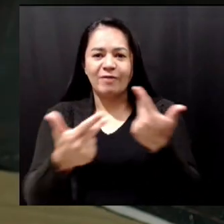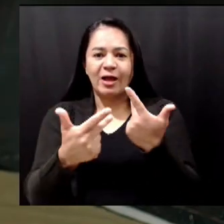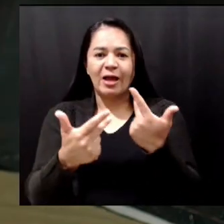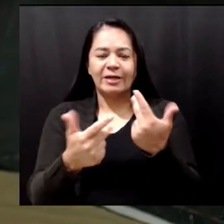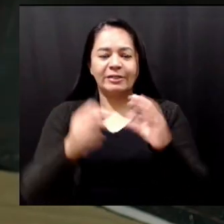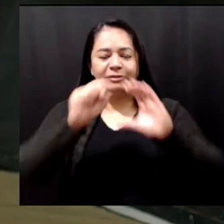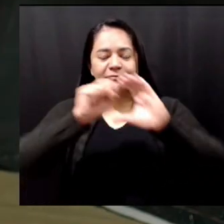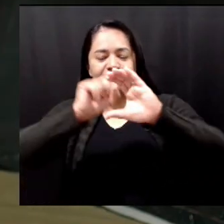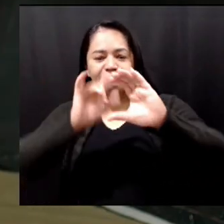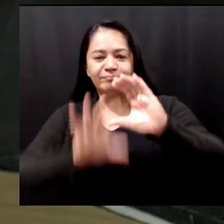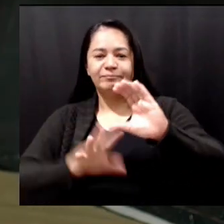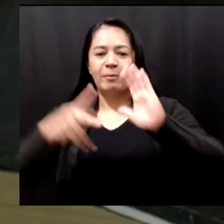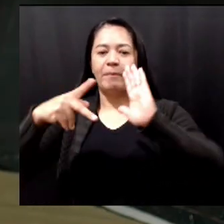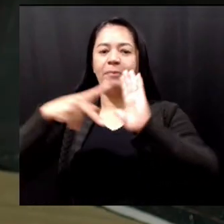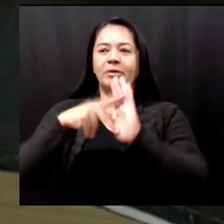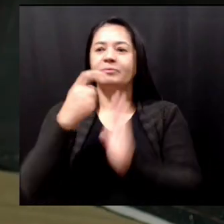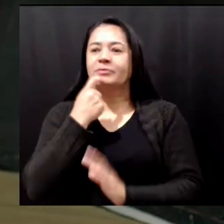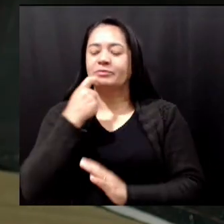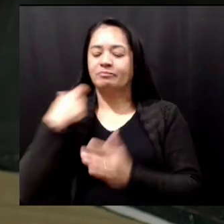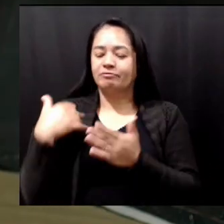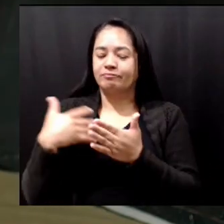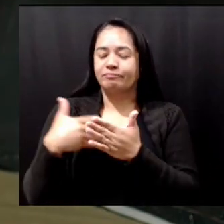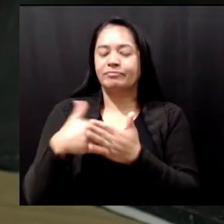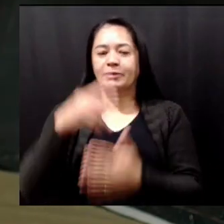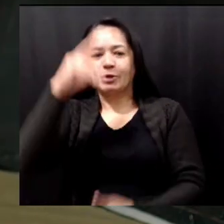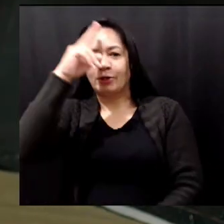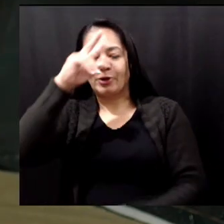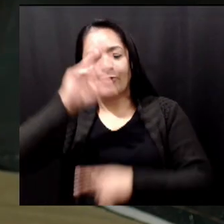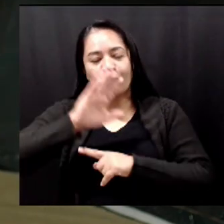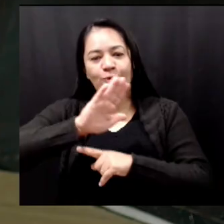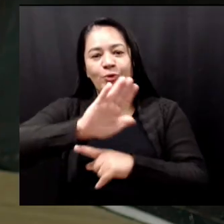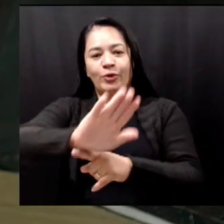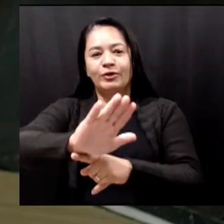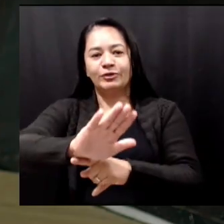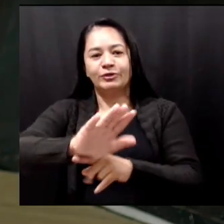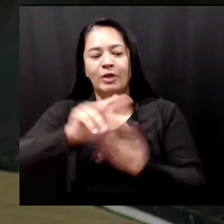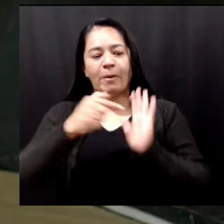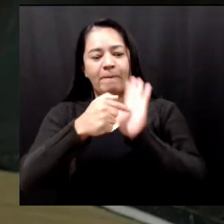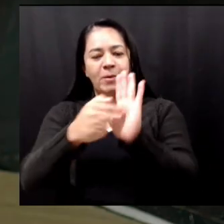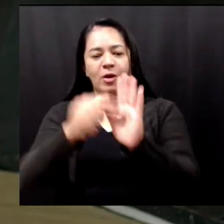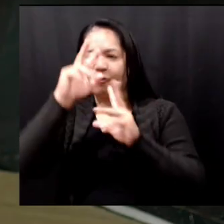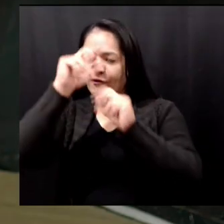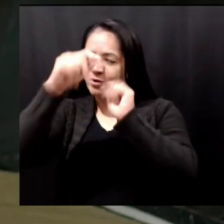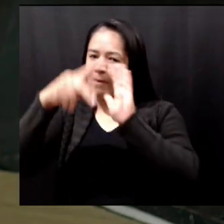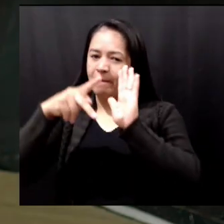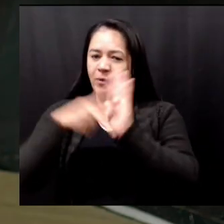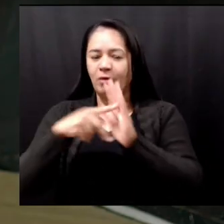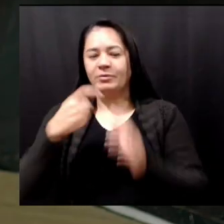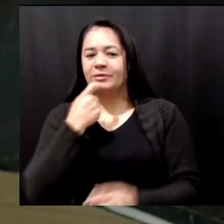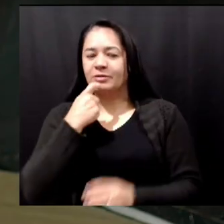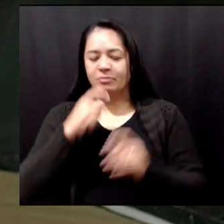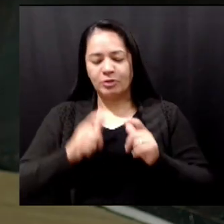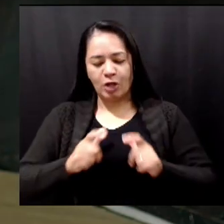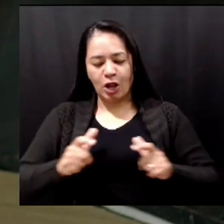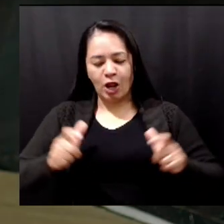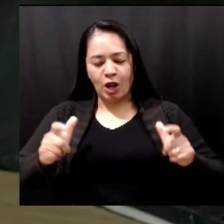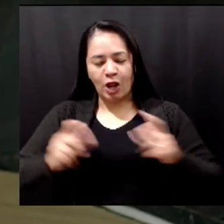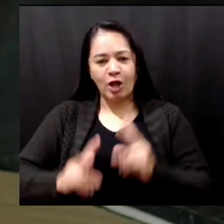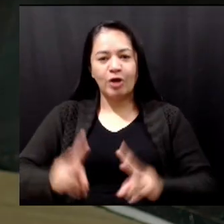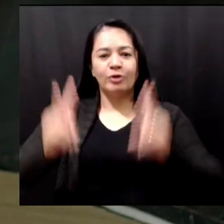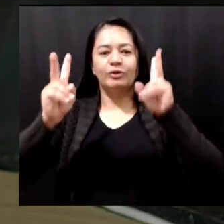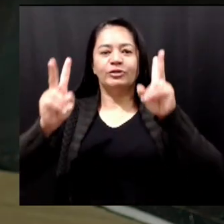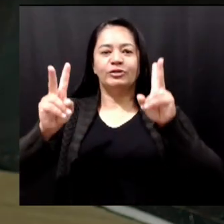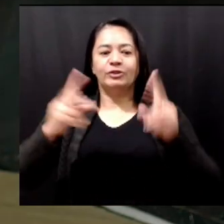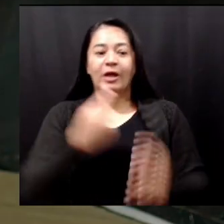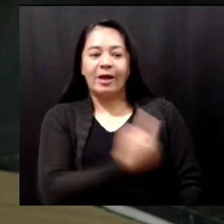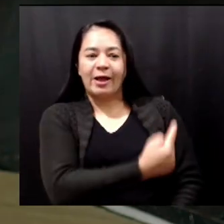a contar a história e mostrar a força dessa cidade que não para de crescer. Então, cada programa da semana vai trazer um tema que